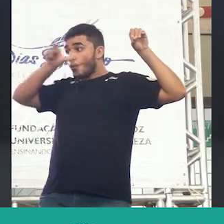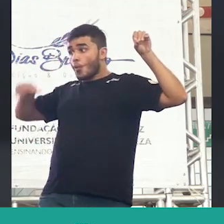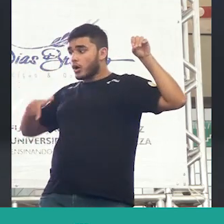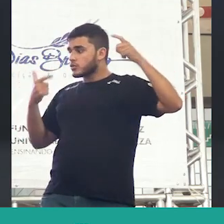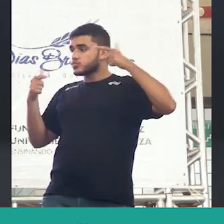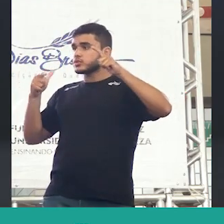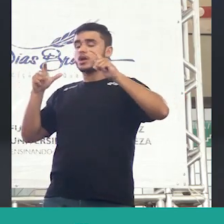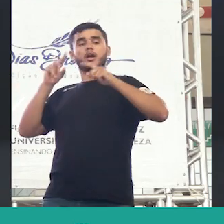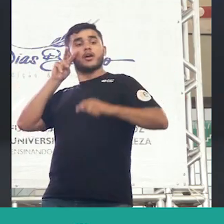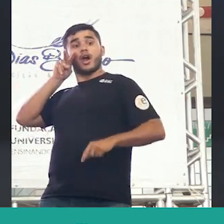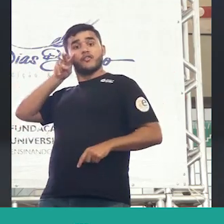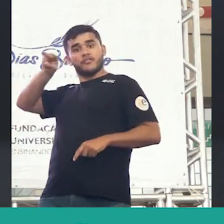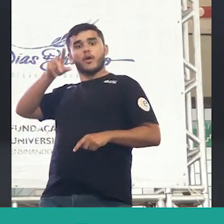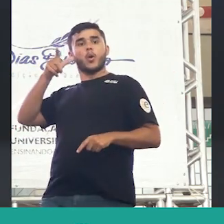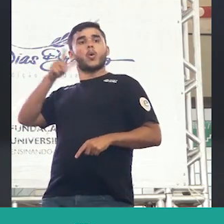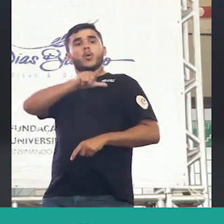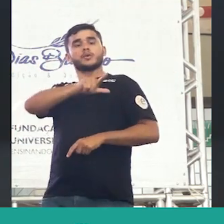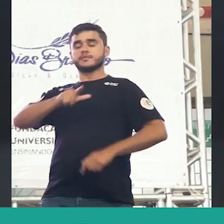Vou voltar.